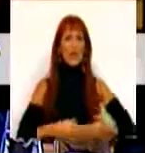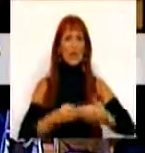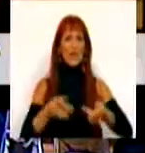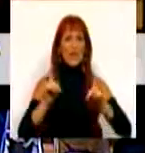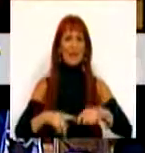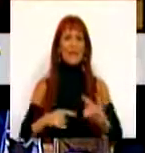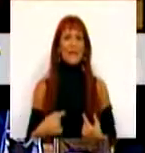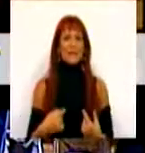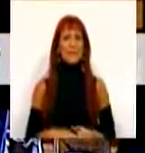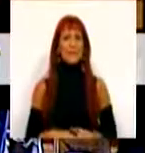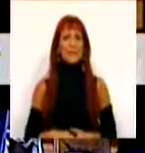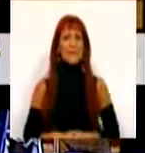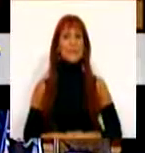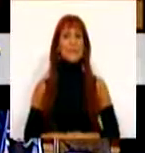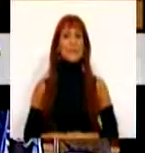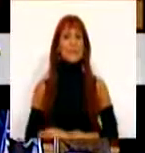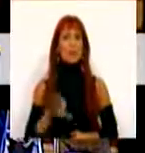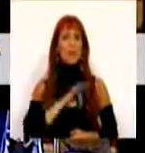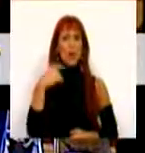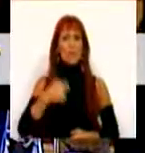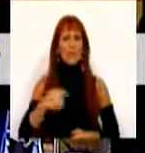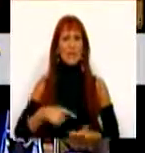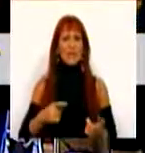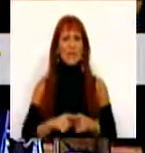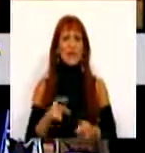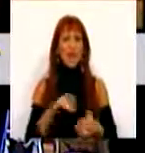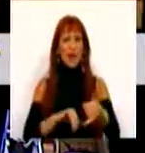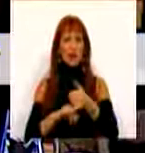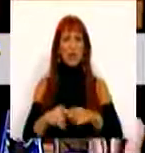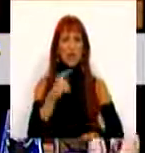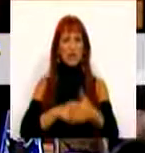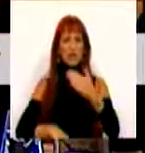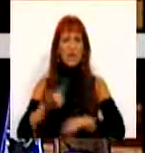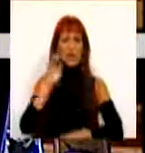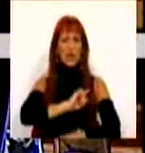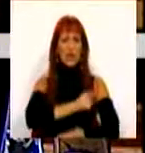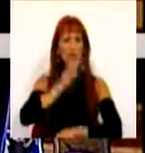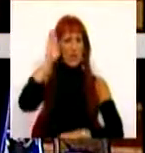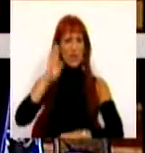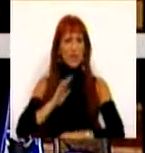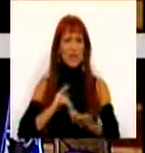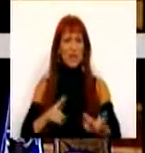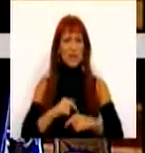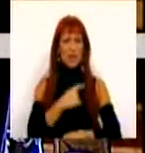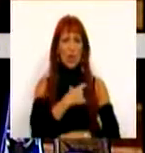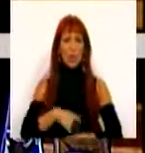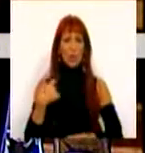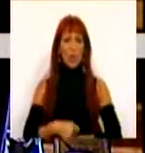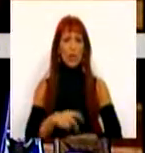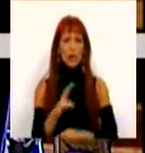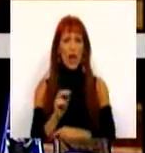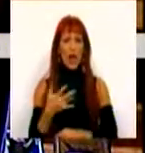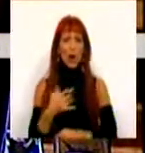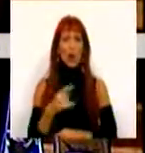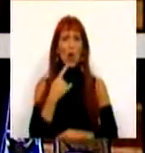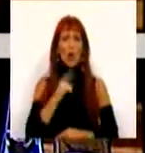também o Sr. Presidente da Associação dos Deficientes das Forças Armadas, o Sr. Comendador Arruda, que mais uma